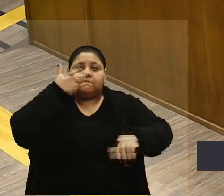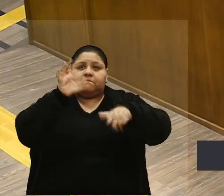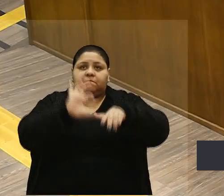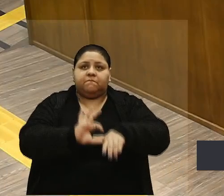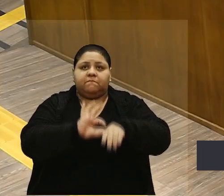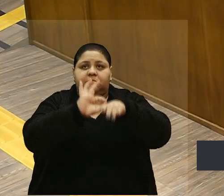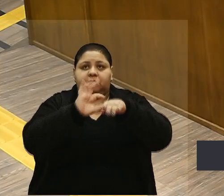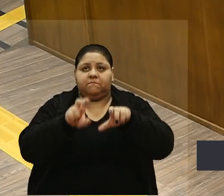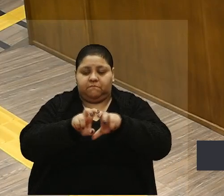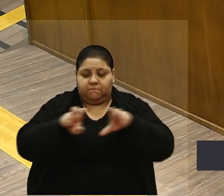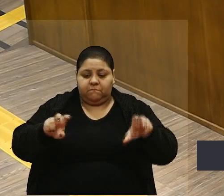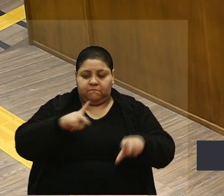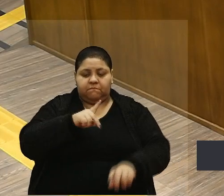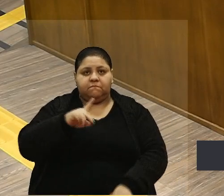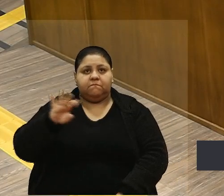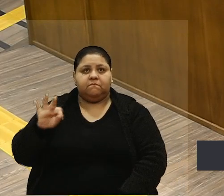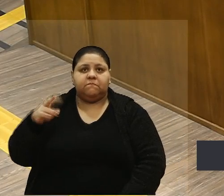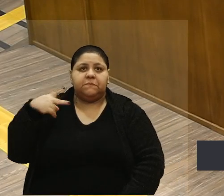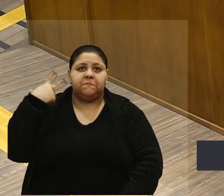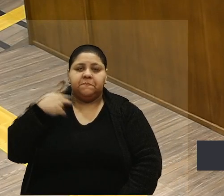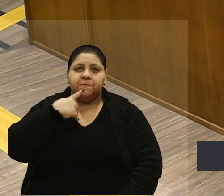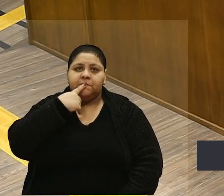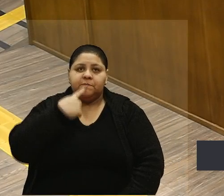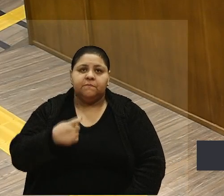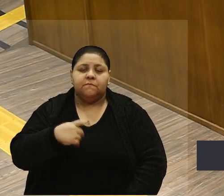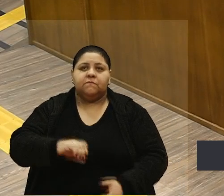PT, vereadora Rose Frigeri.